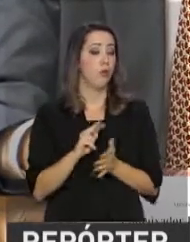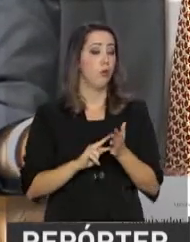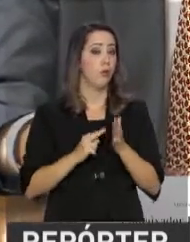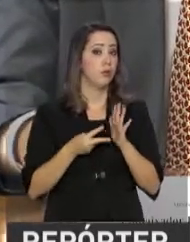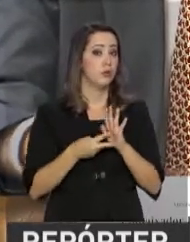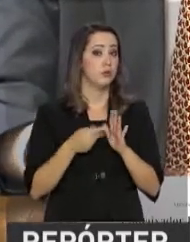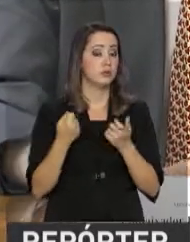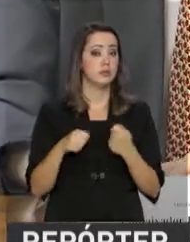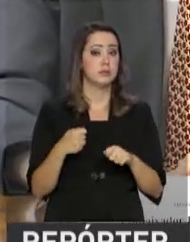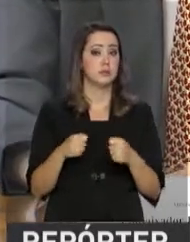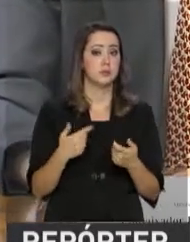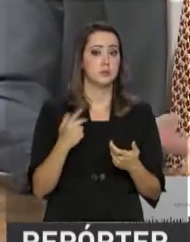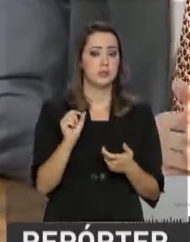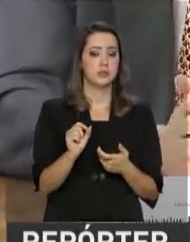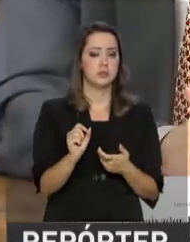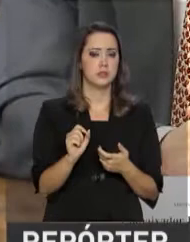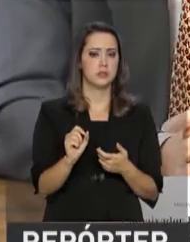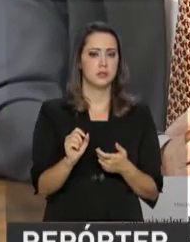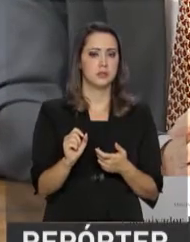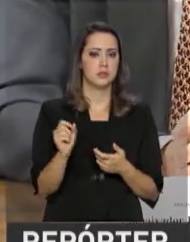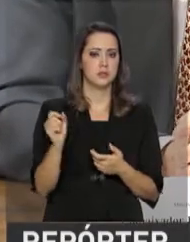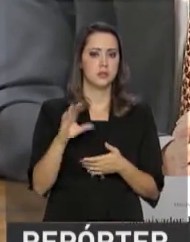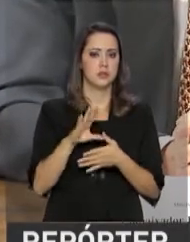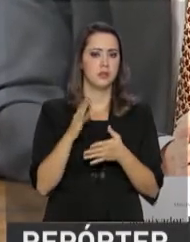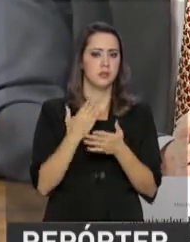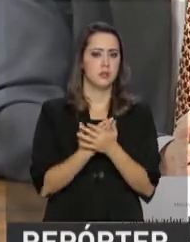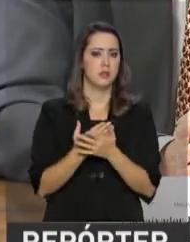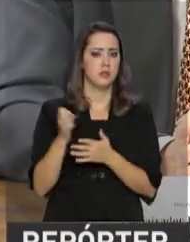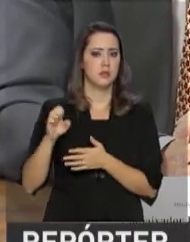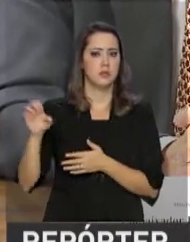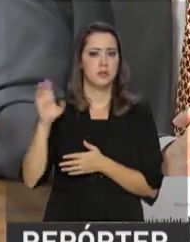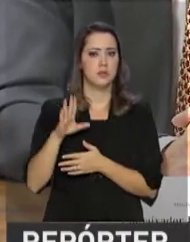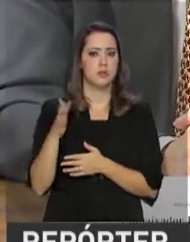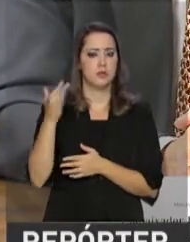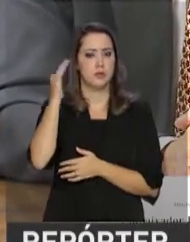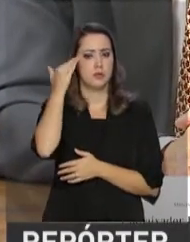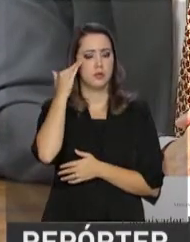vai depender, como eu disse, dessa conversa entre a Mercosul essa semana e de um entendimento com a União Europeia